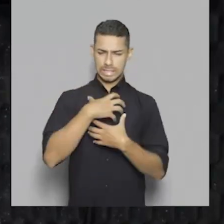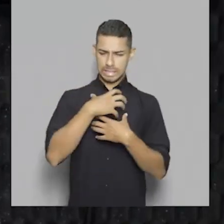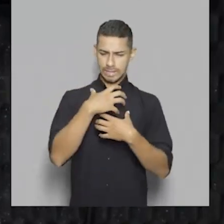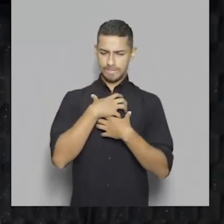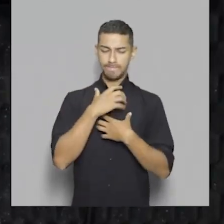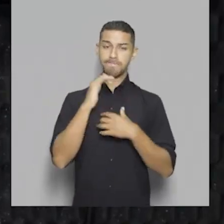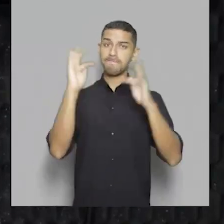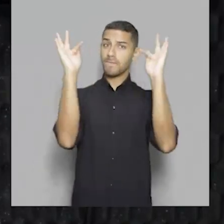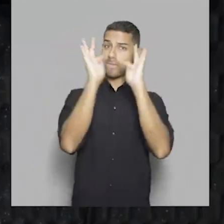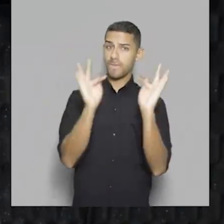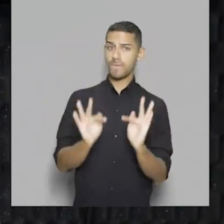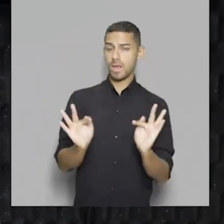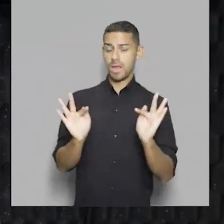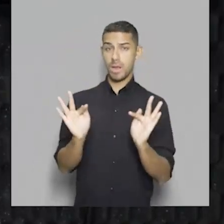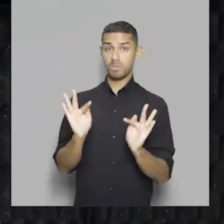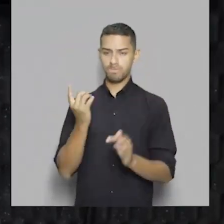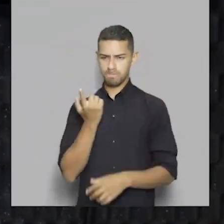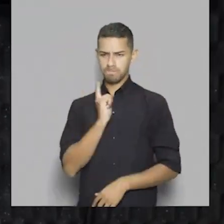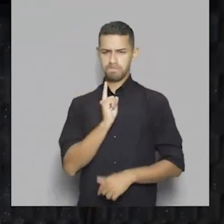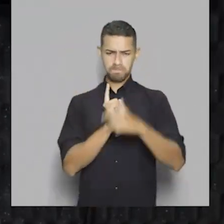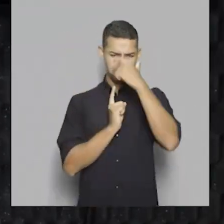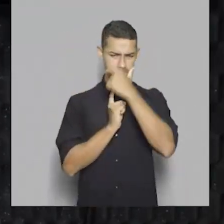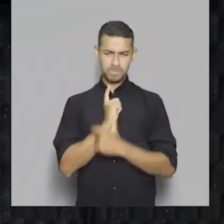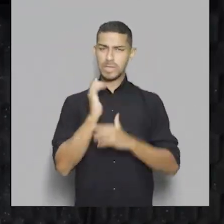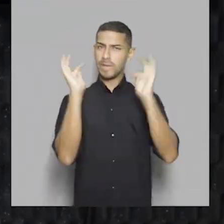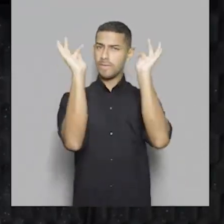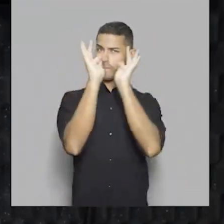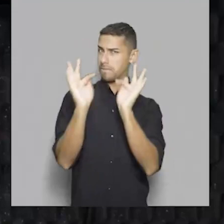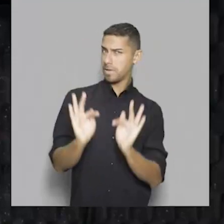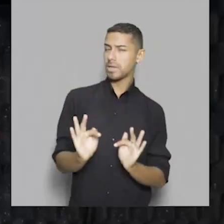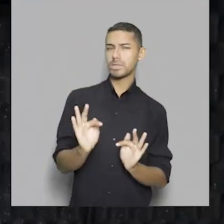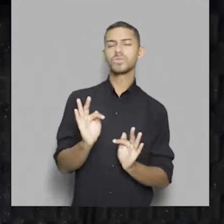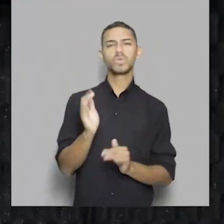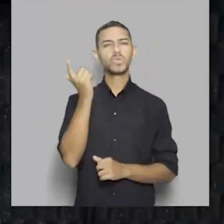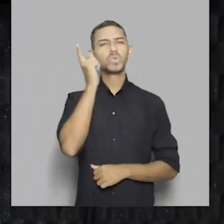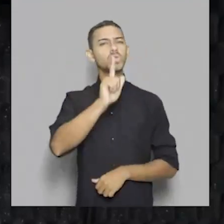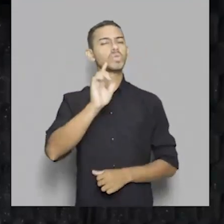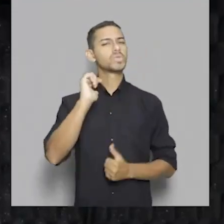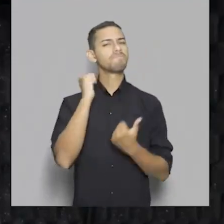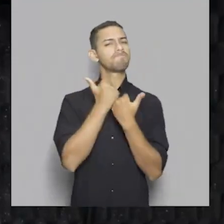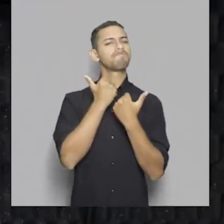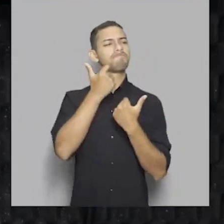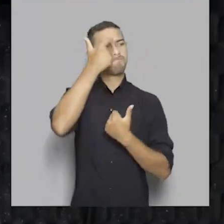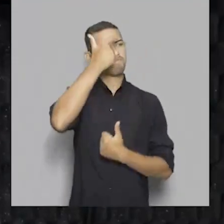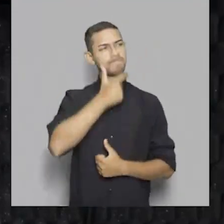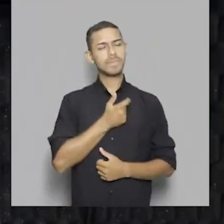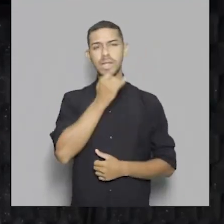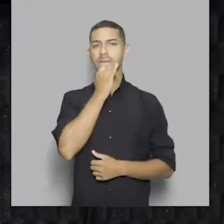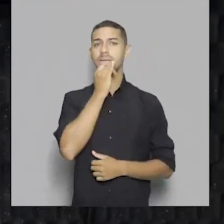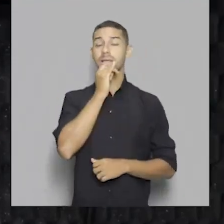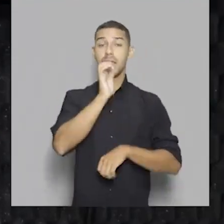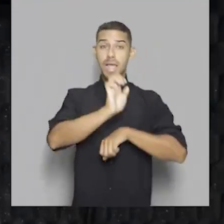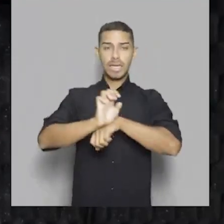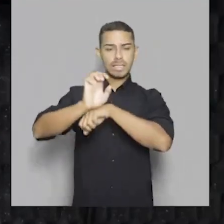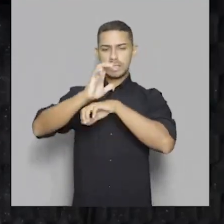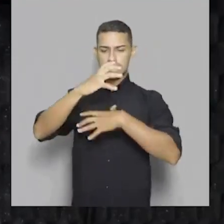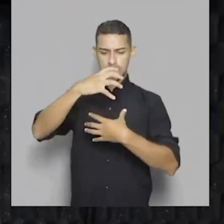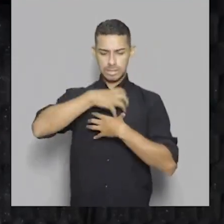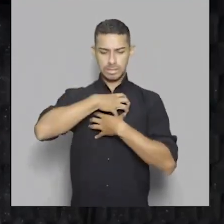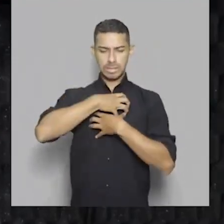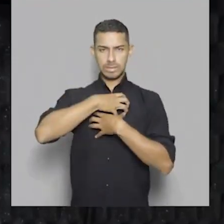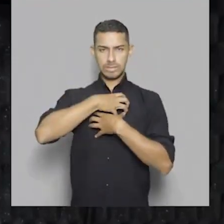roupa. Quando ele fala me pus feliz, né, ele está se colocando numa mudança de estado de espírito,